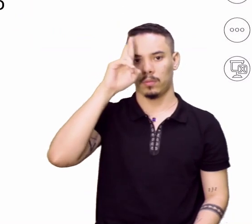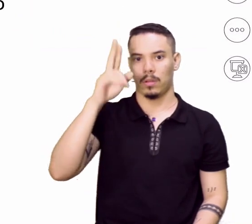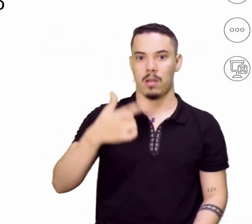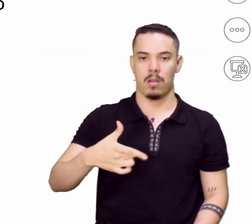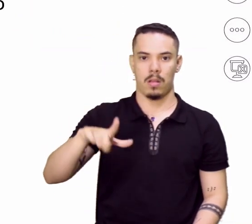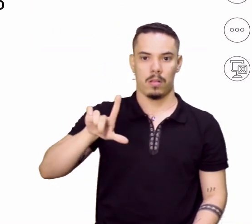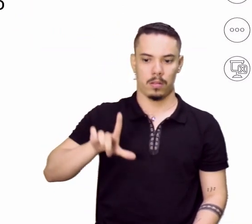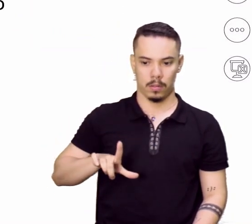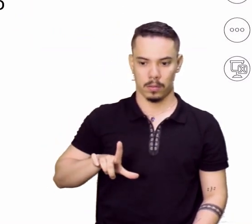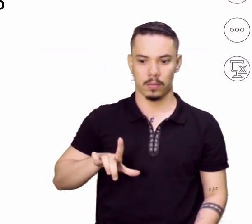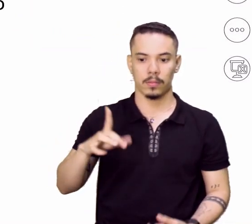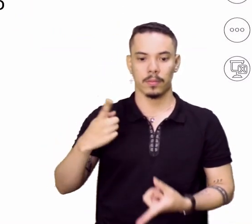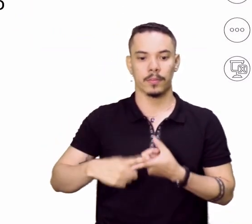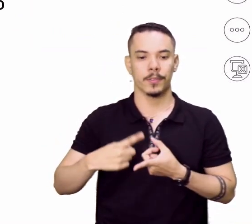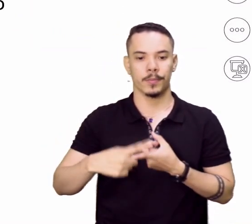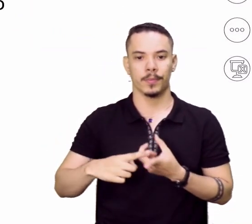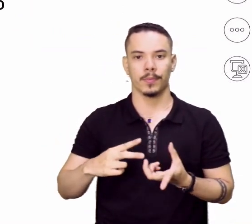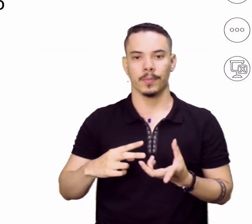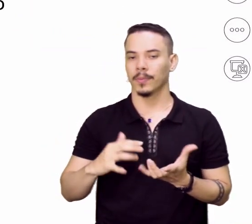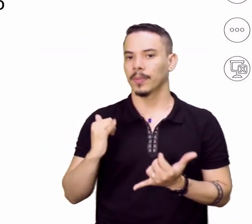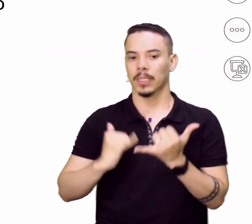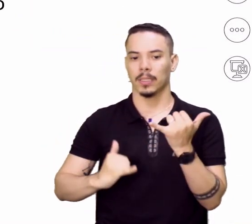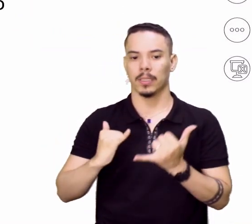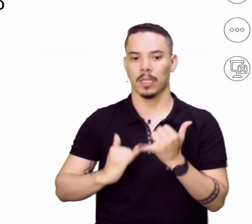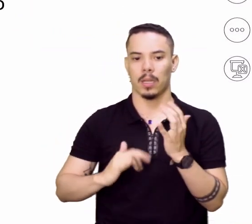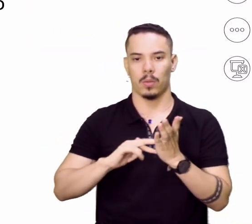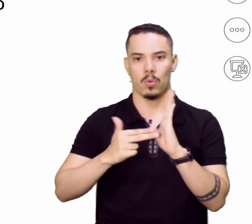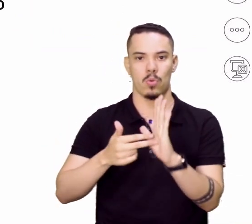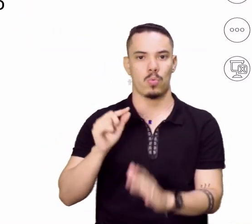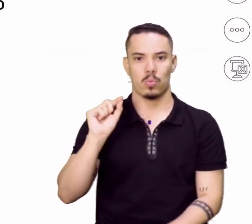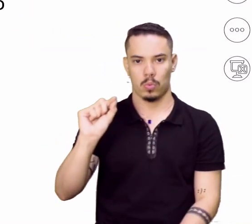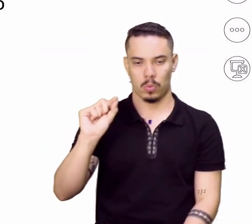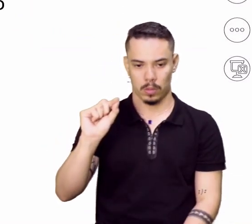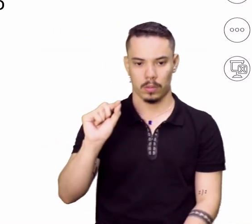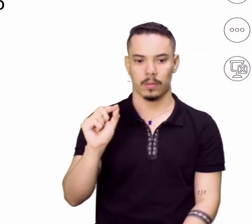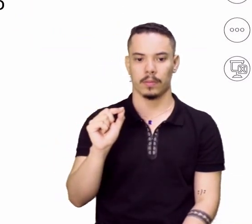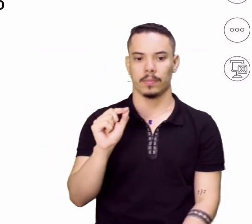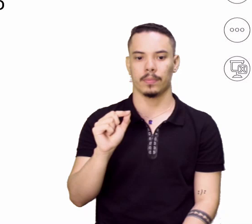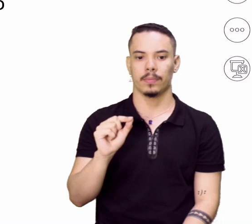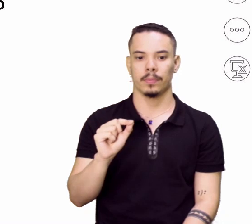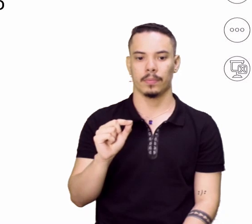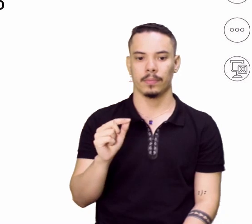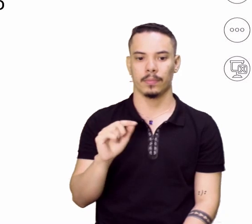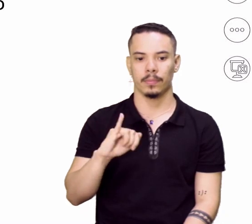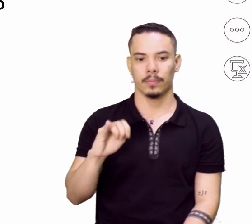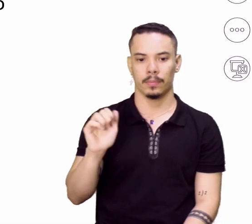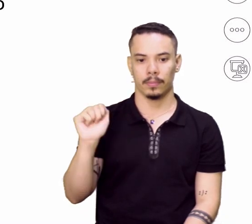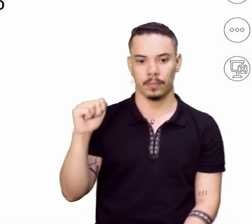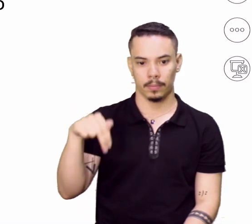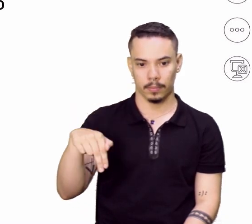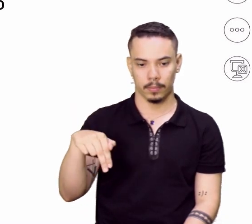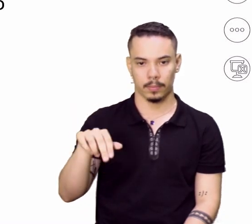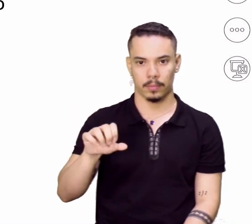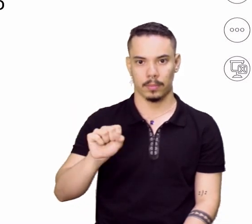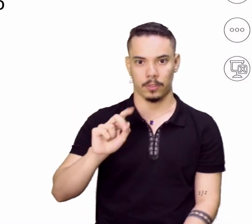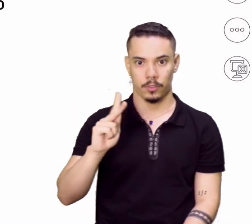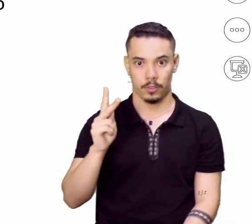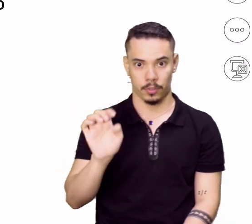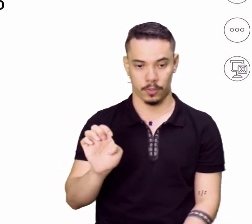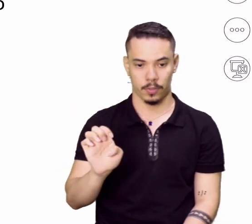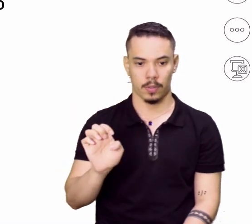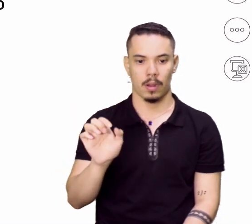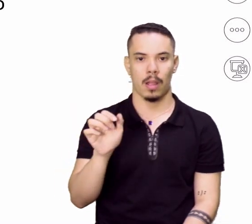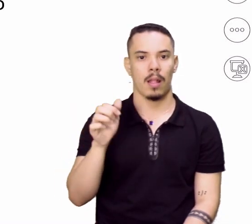só, o que você tem em comum aqui? Jean e she. Porque Jean é